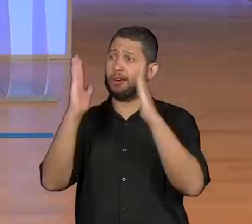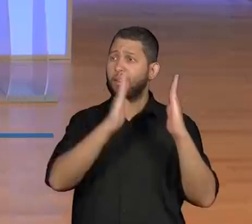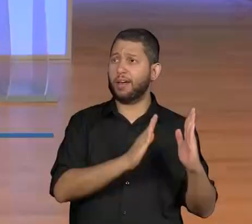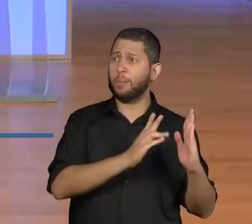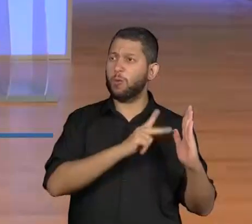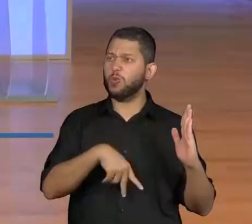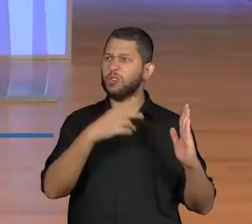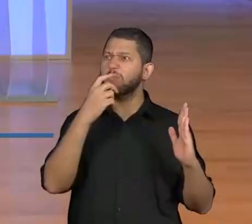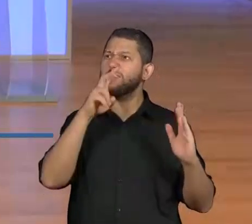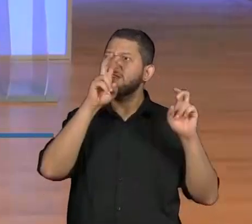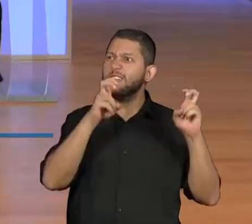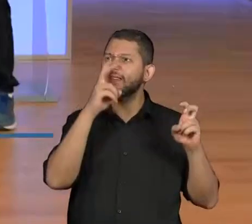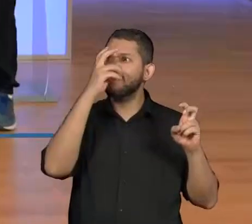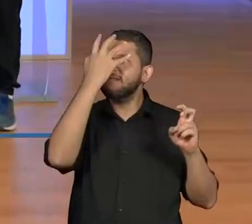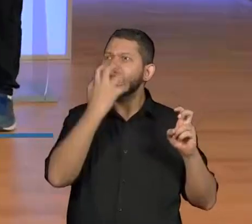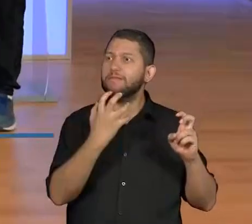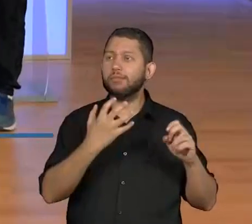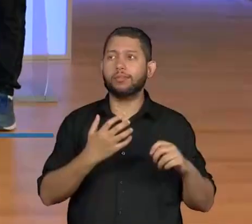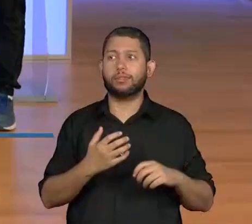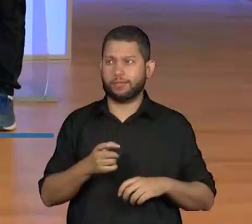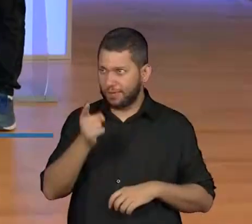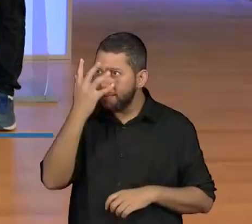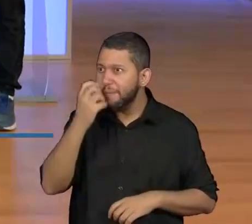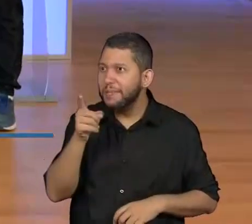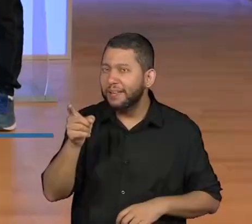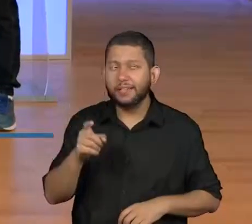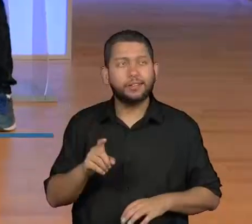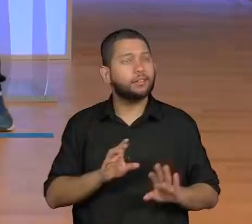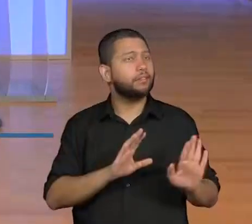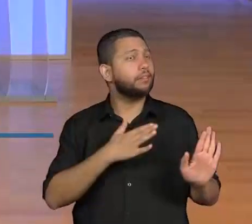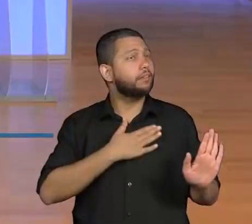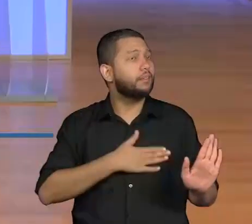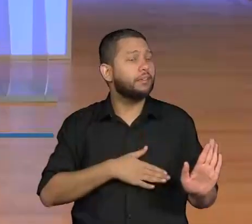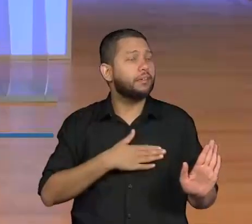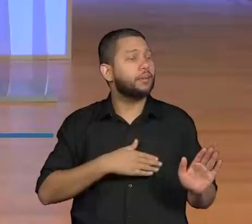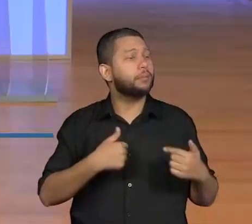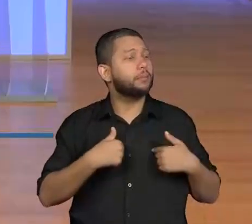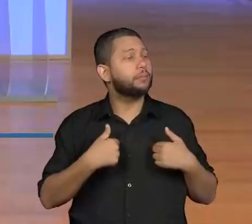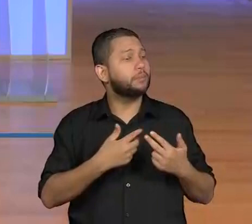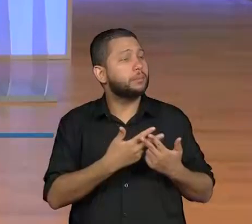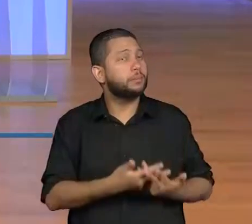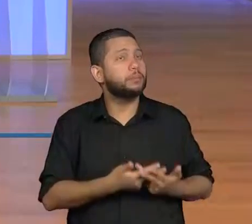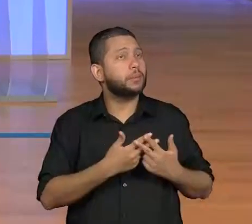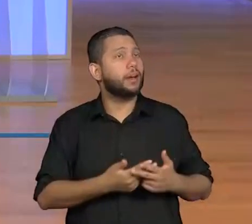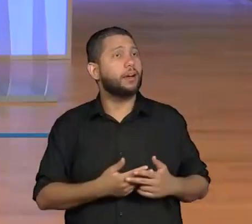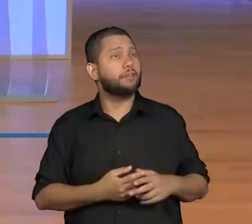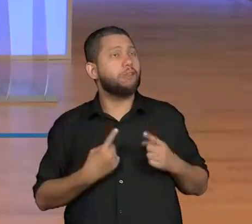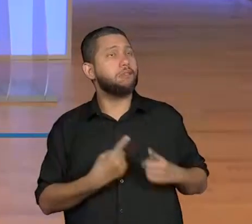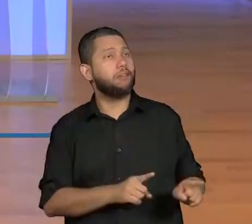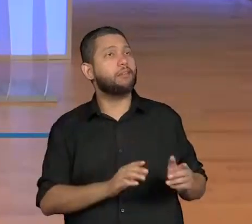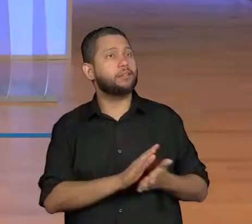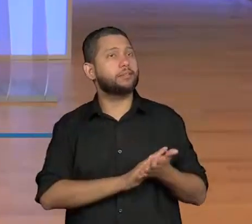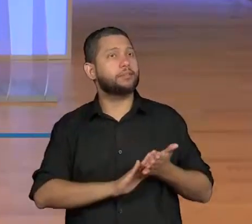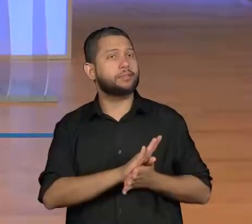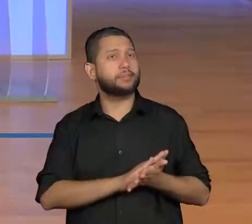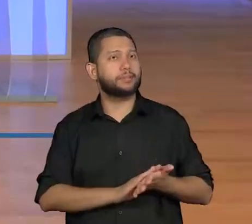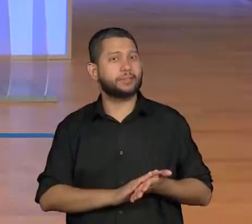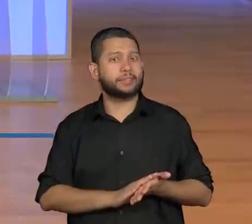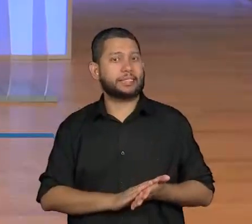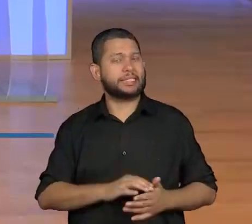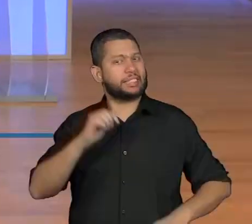raiva. Fica Tô até não, um pouquinho gente. mais longe. Pode voltar, professor. Eu não ofereço perigo nenhum. Ai.